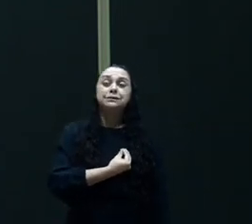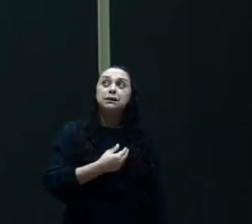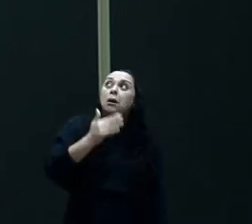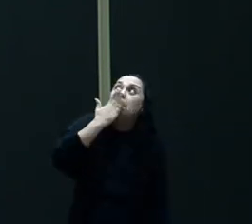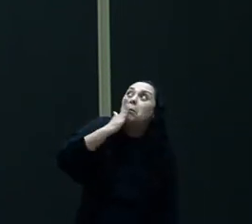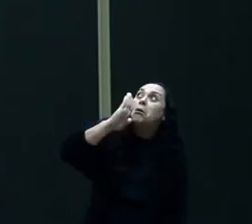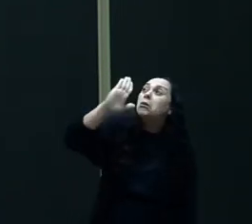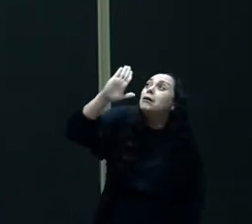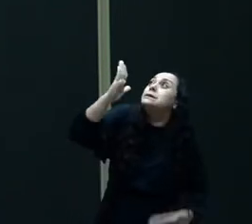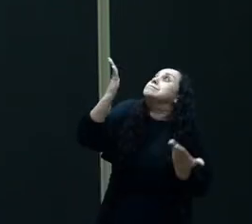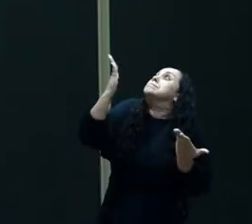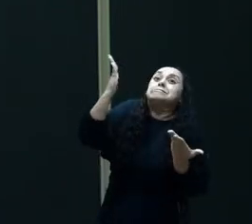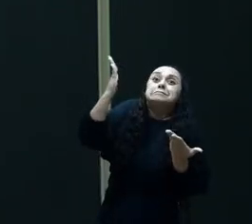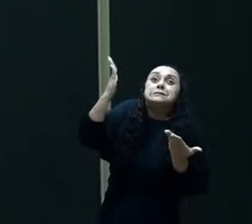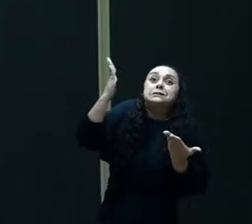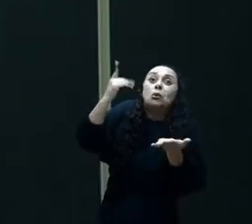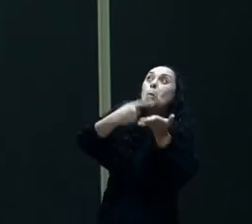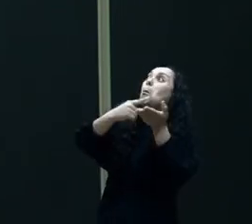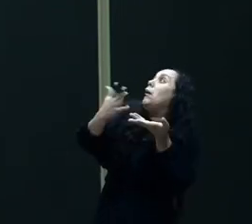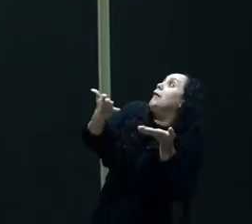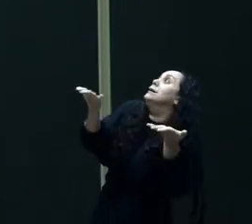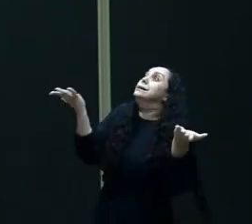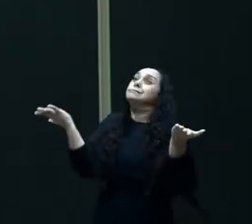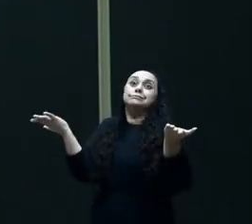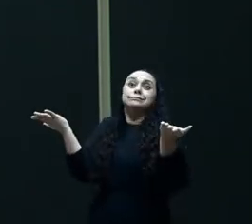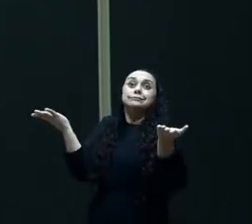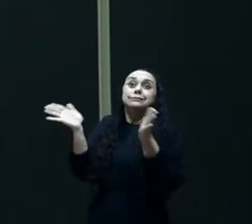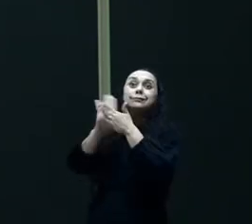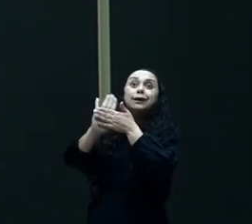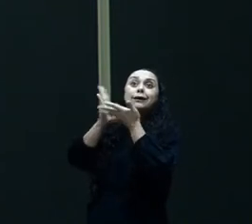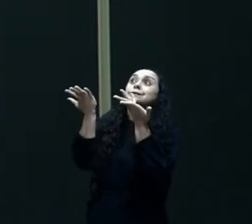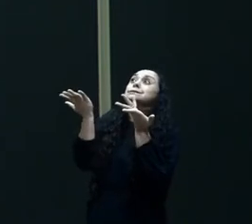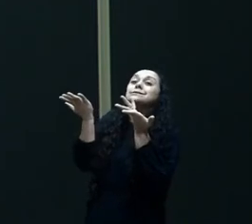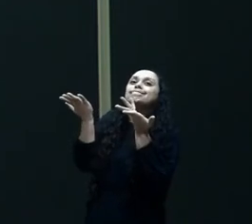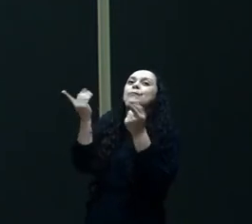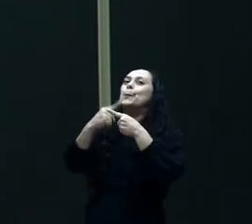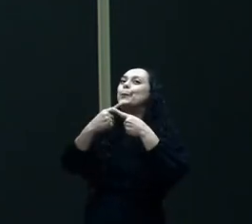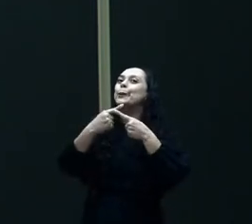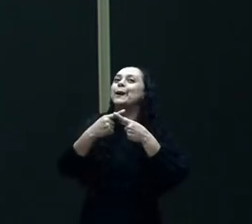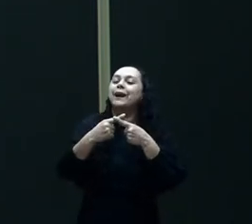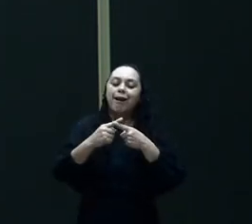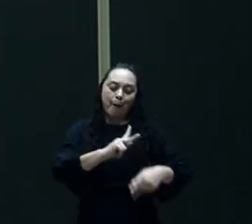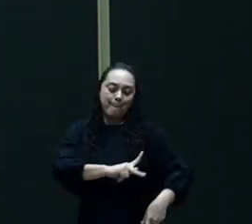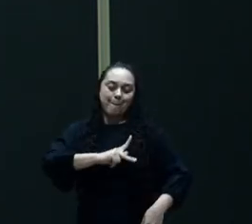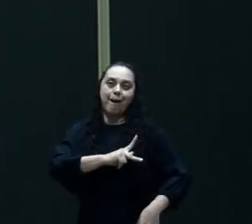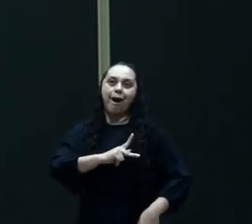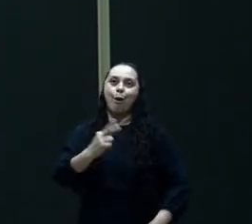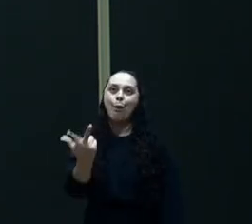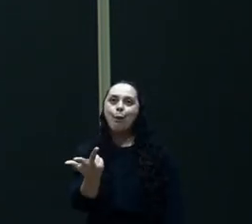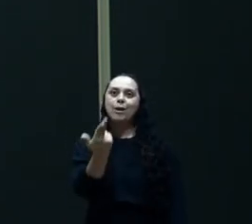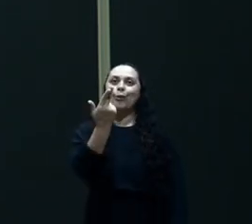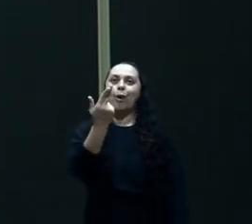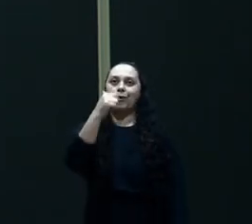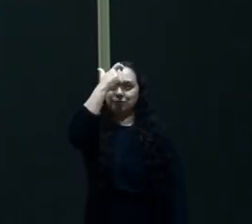tinha para ele não iria se cumprir Paulo era homem nós somos e por muitos